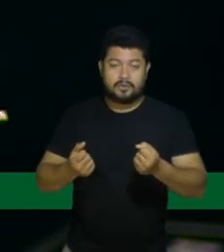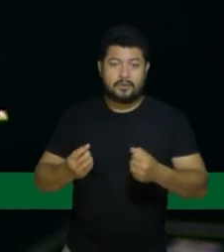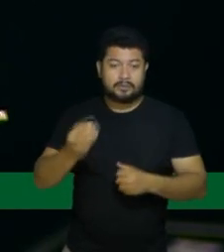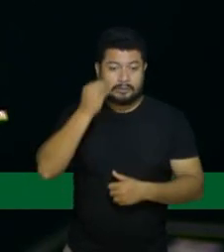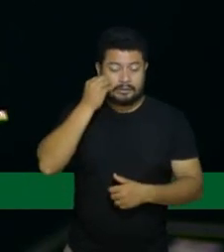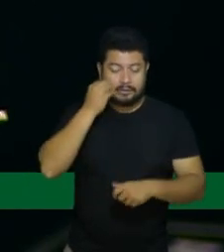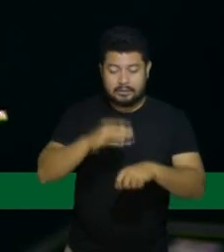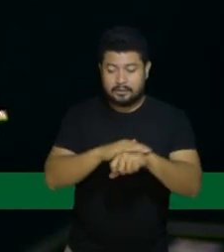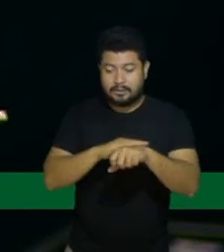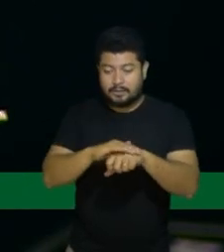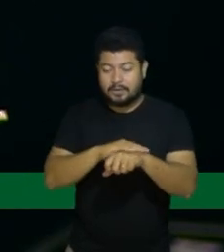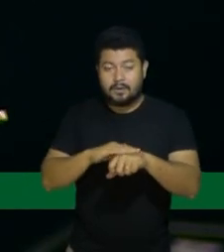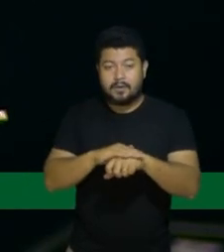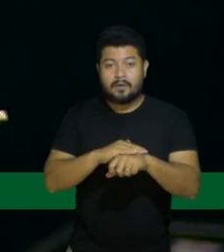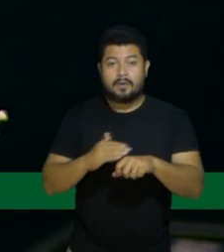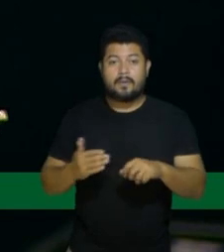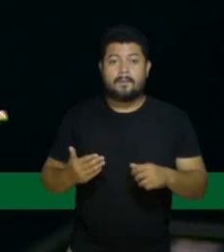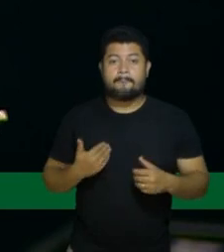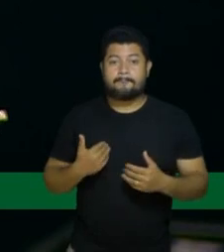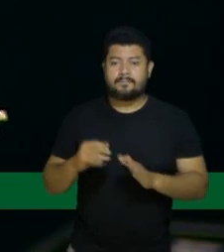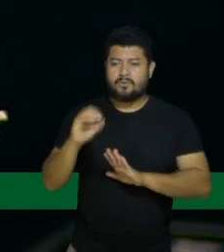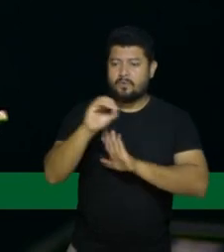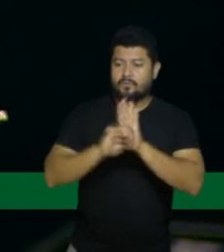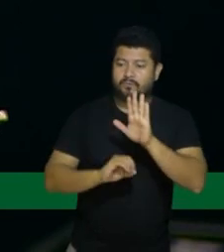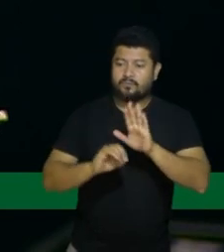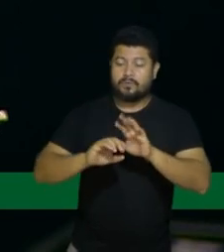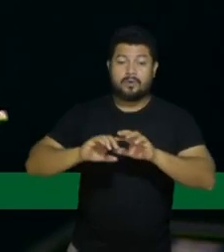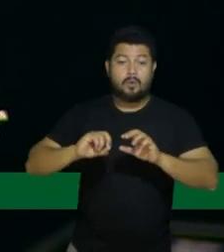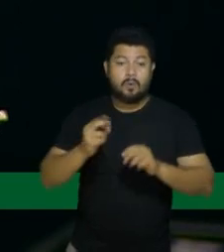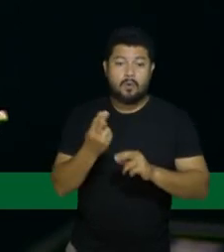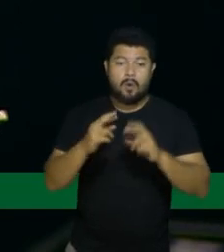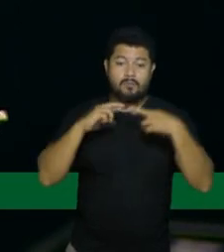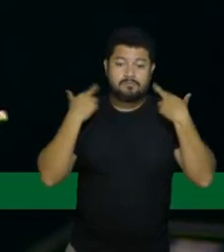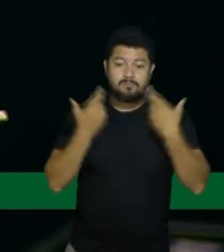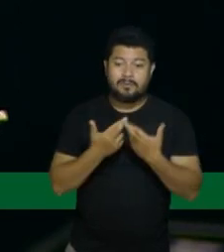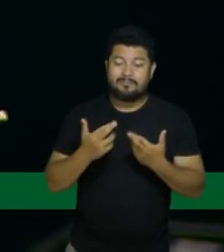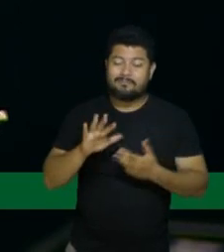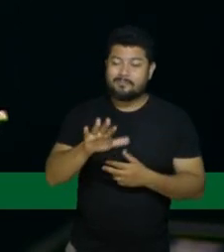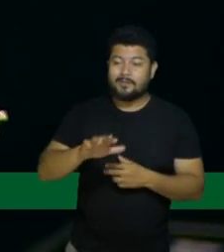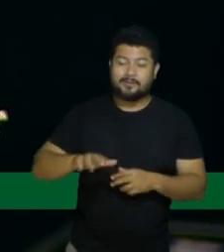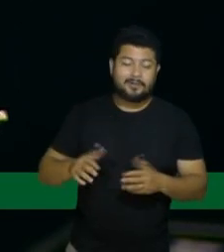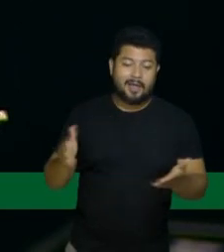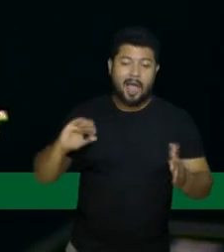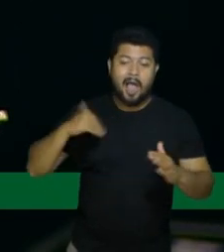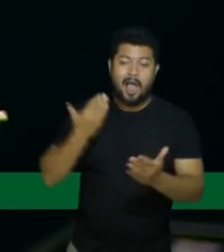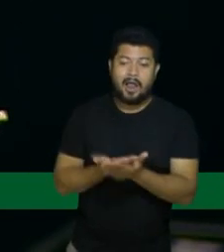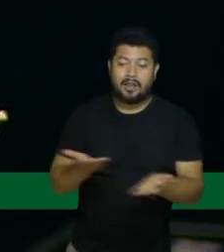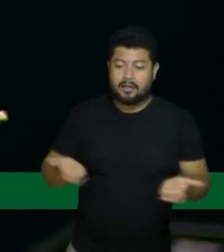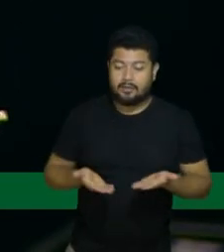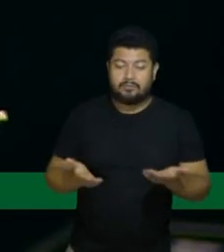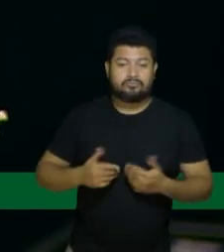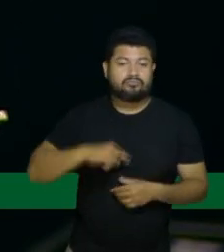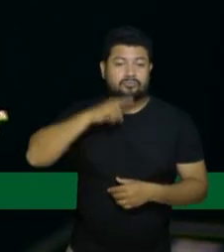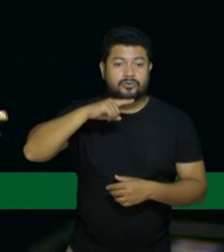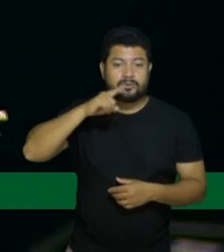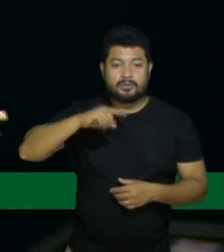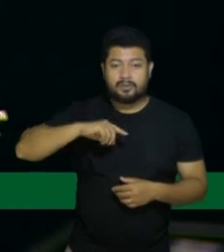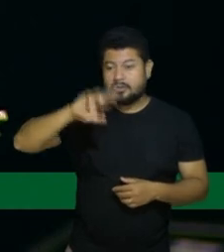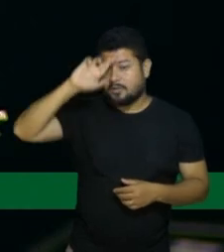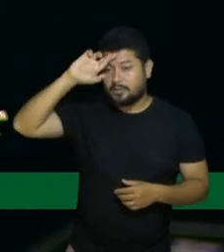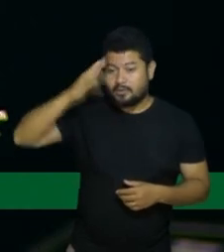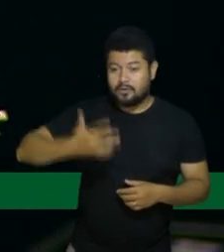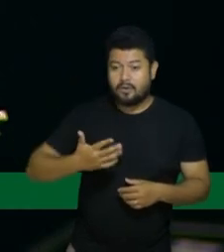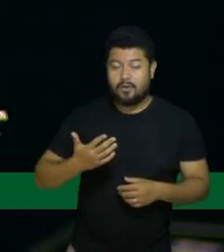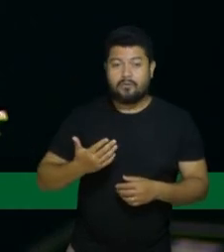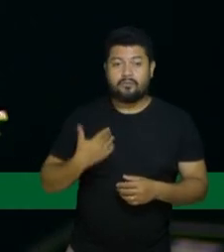diálogo por meio dos ofícios e reuniões ainda não foi enada uma solução viável que Garanta o